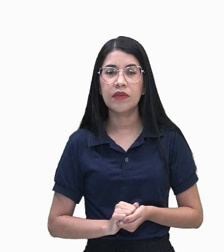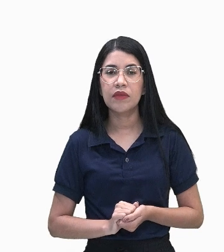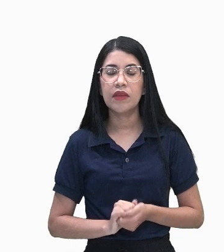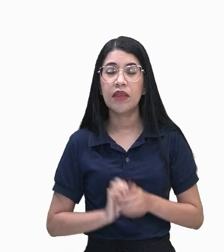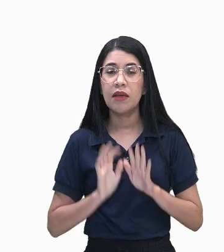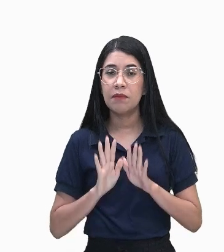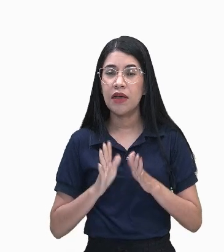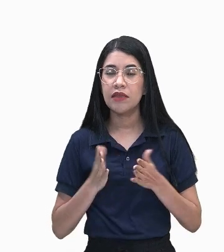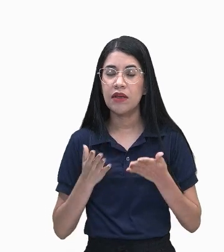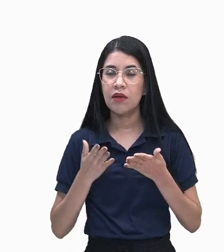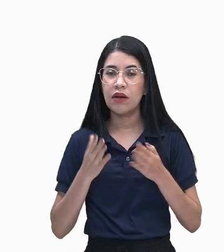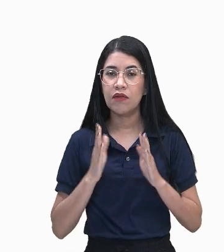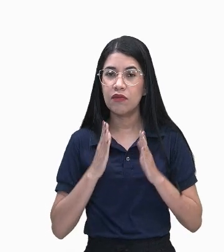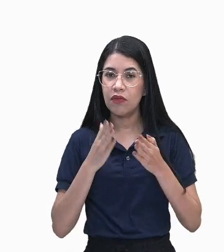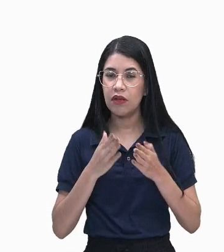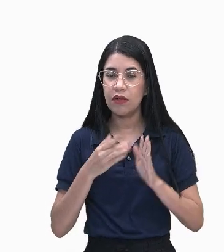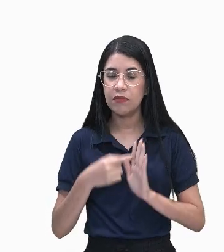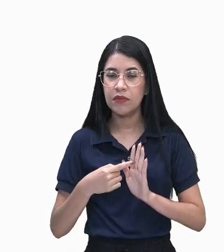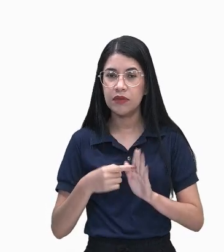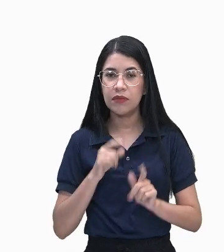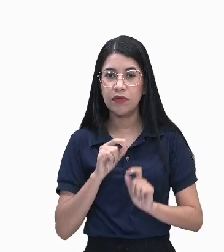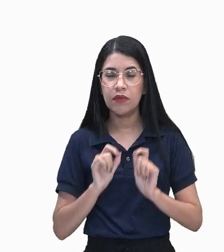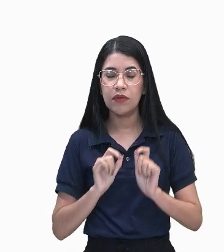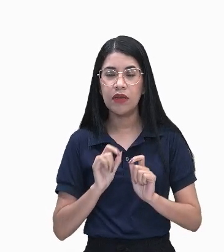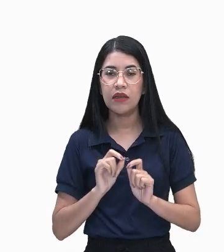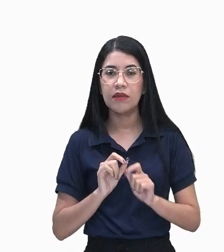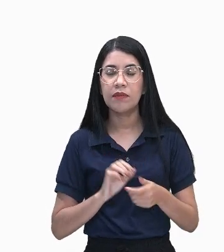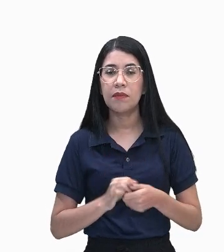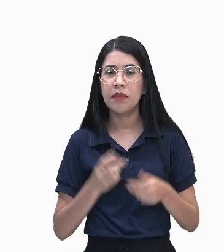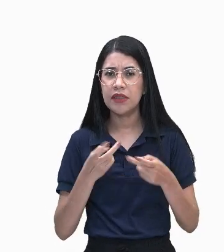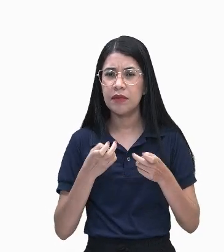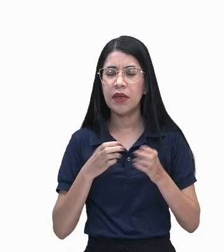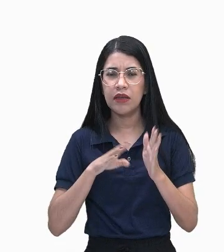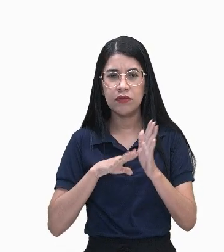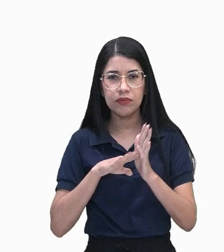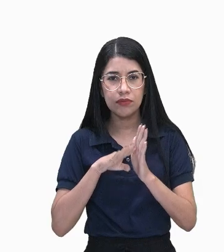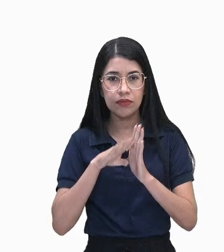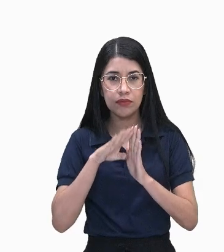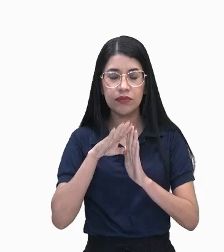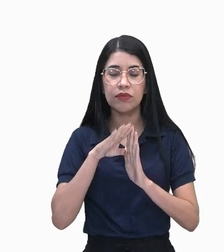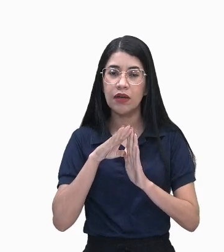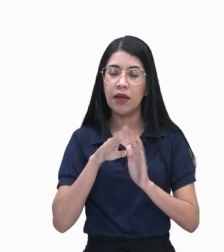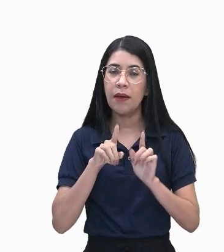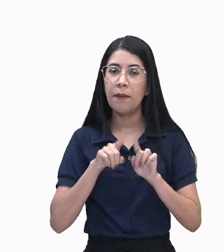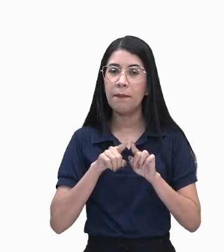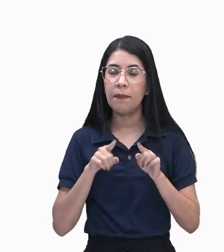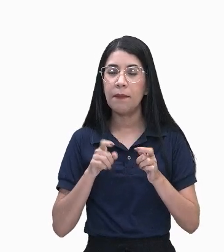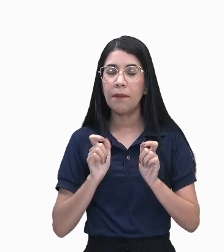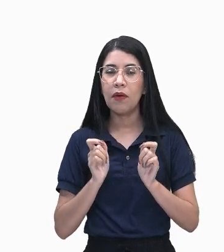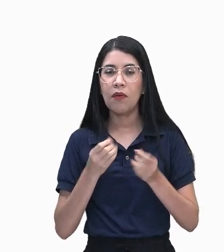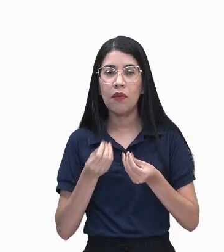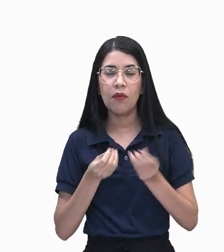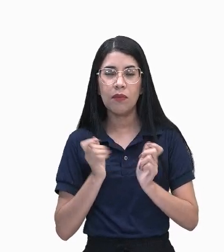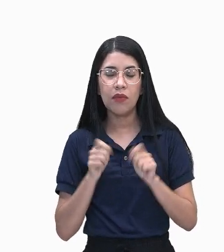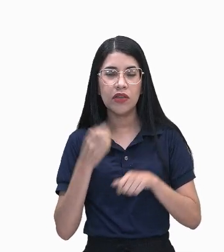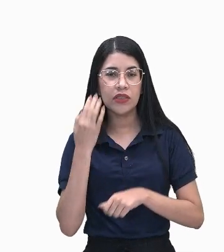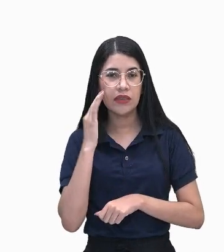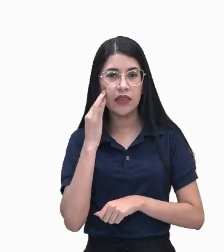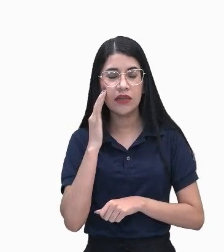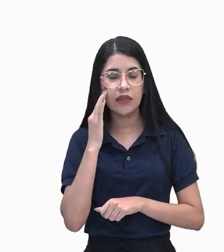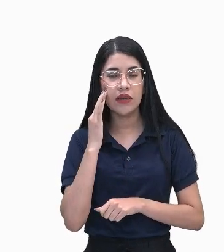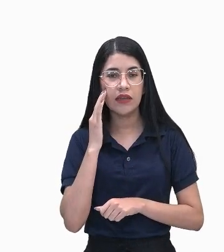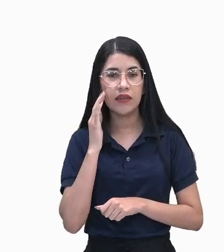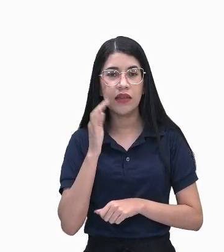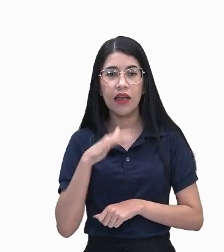mostrar para você, não basta a gente só perceber que aumentou. É que esse aumento, a gente pode traduzir esse aumento para a nossa